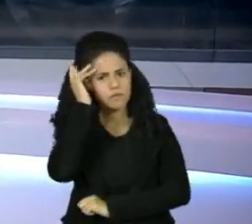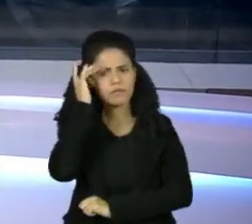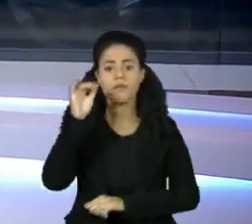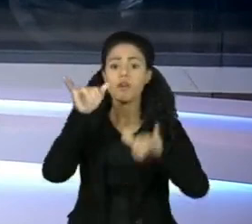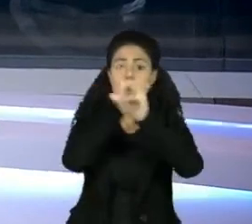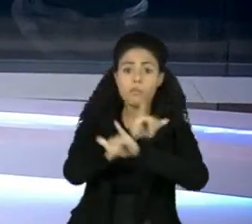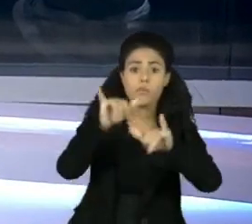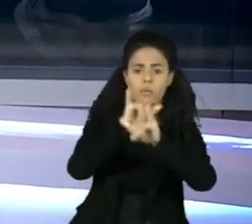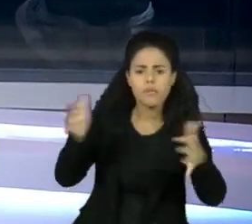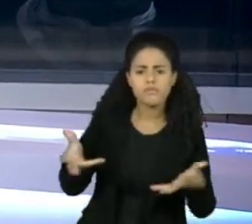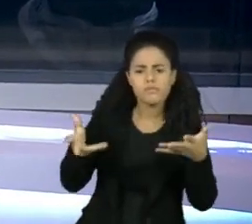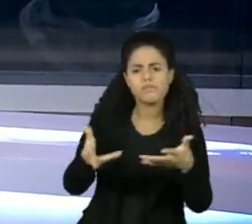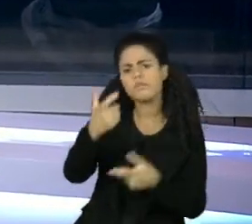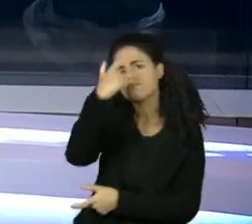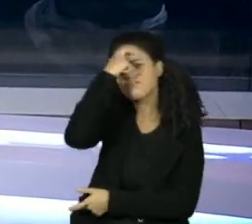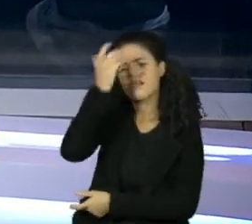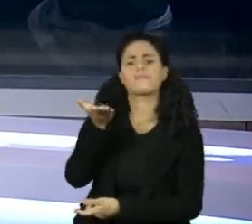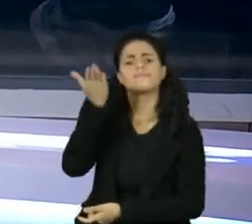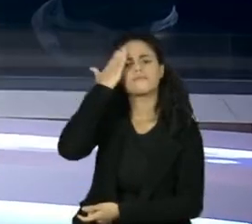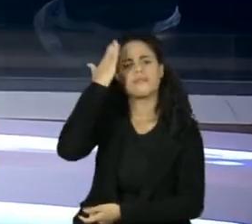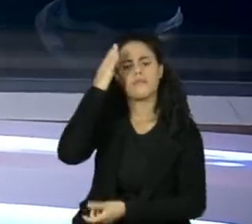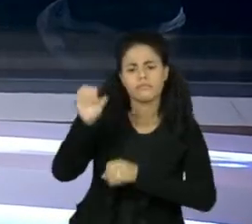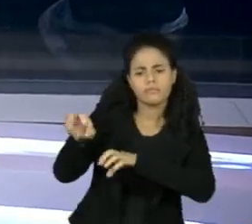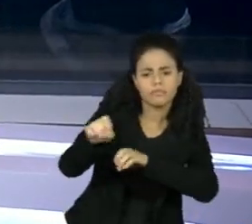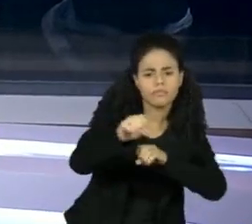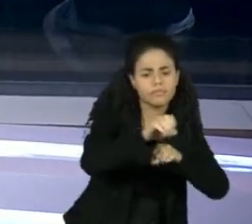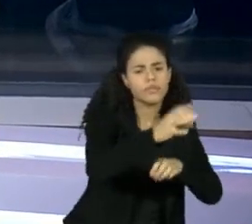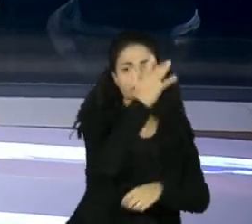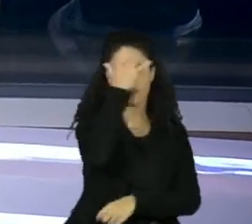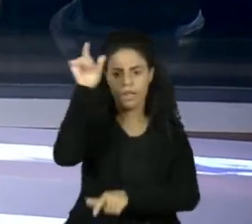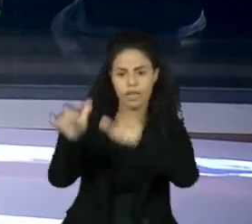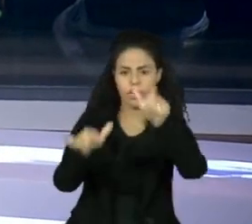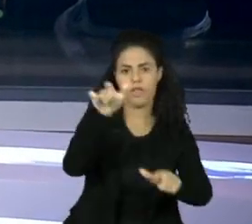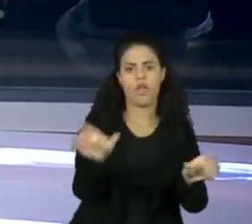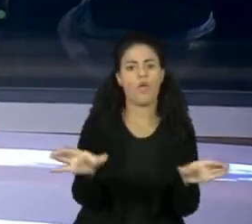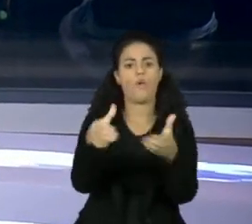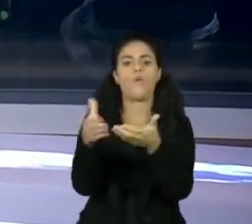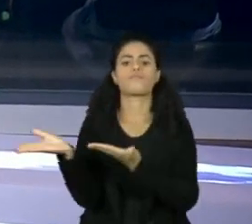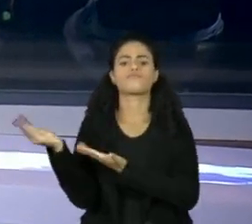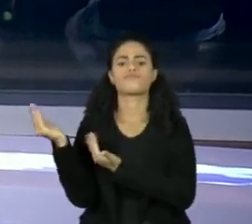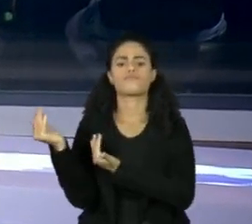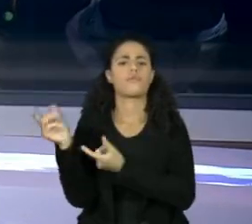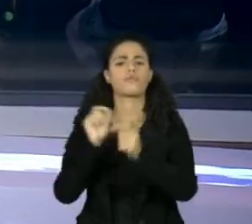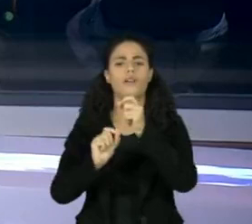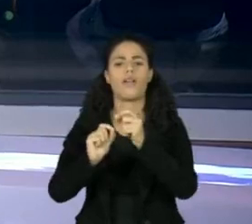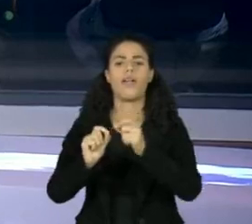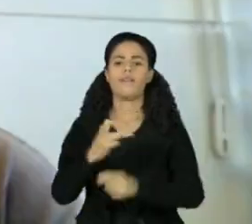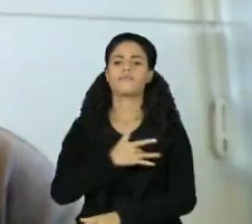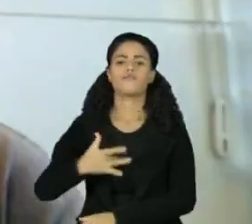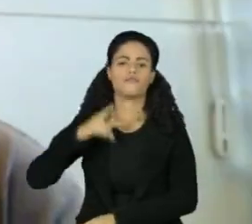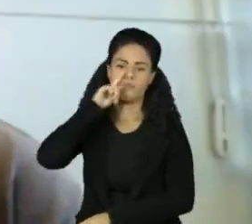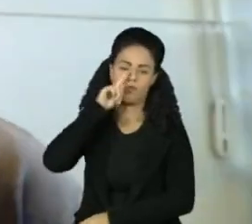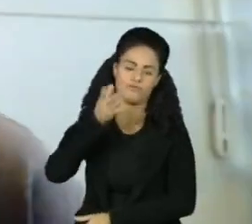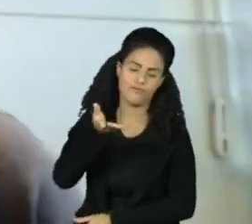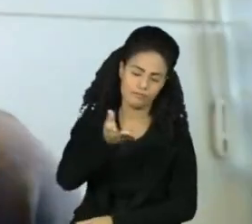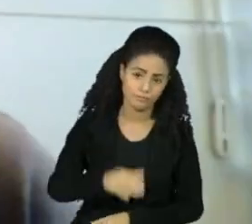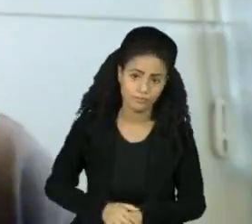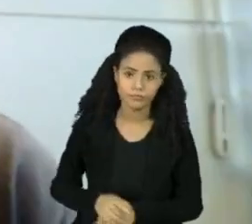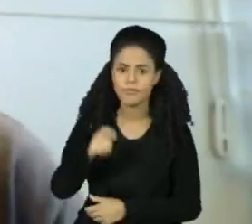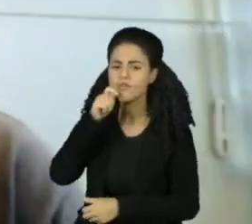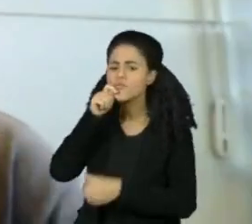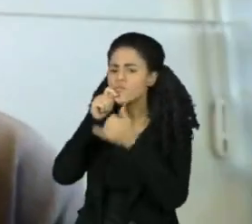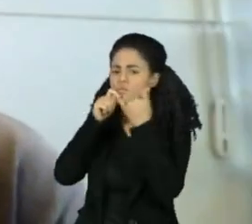campanhas educativas, principalmente dos mais jovens, sobre o risco que ele representa para a saúde. O